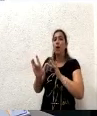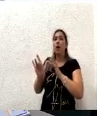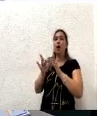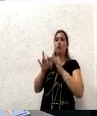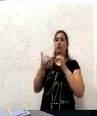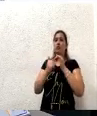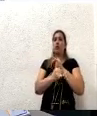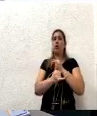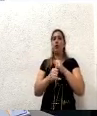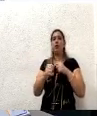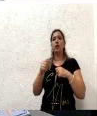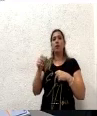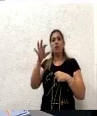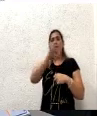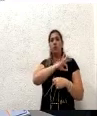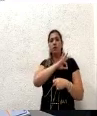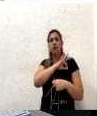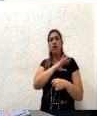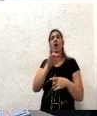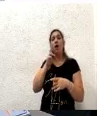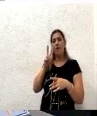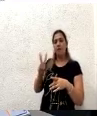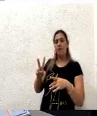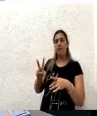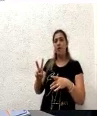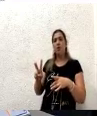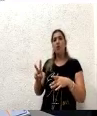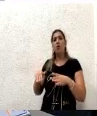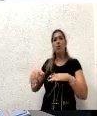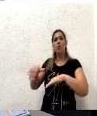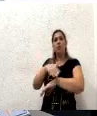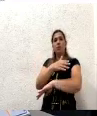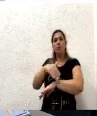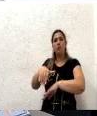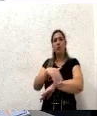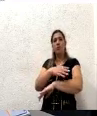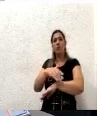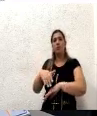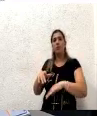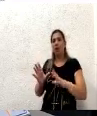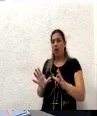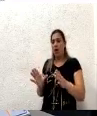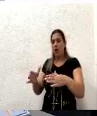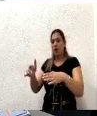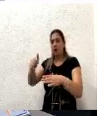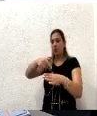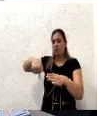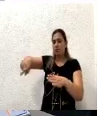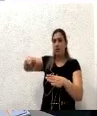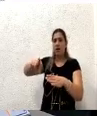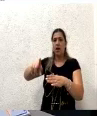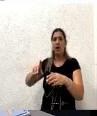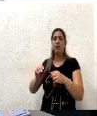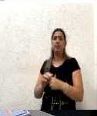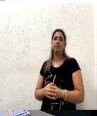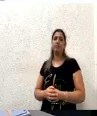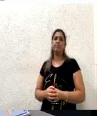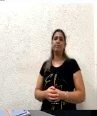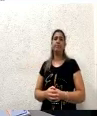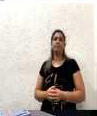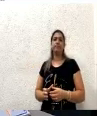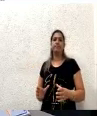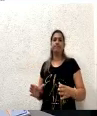Guarda Municipal acompanhou, trânsito, enfim. Então, o pessoal empenhado nos trabalhos aí.